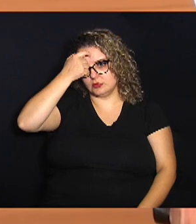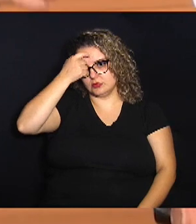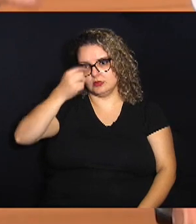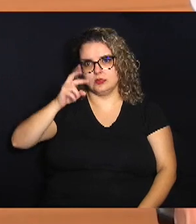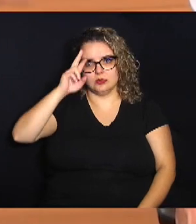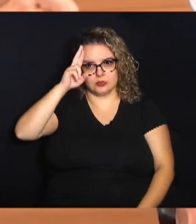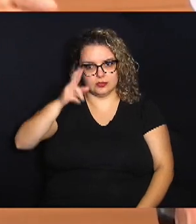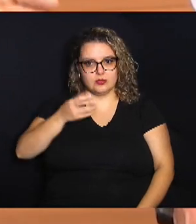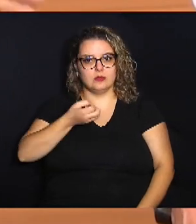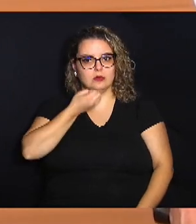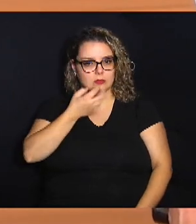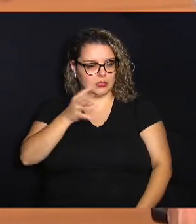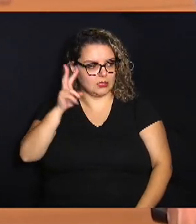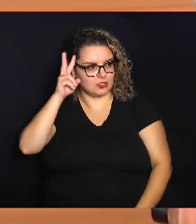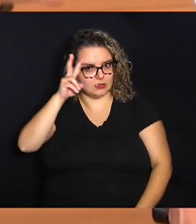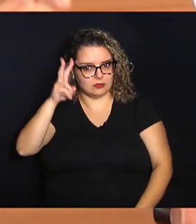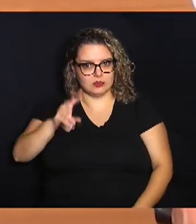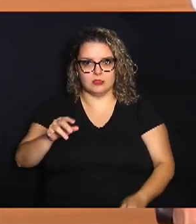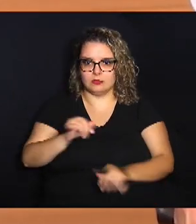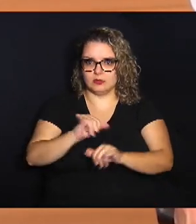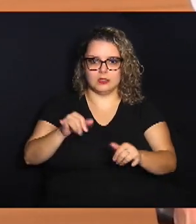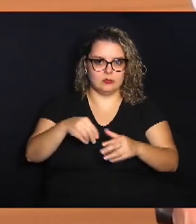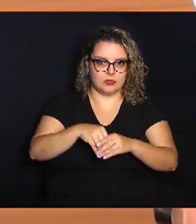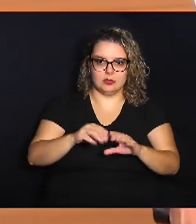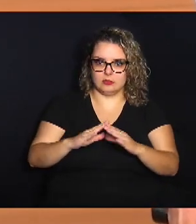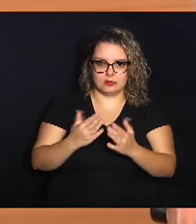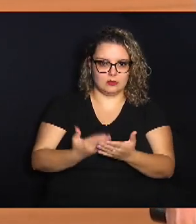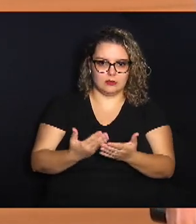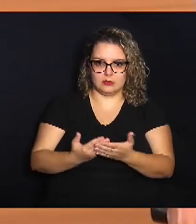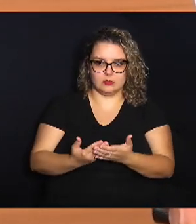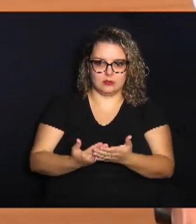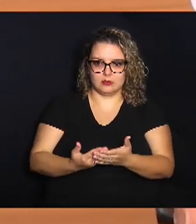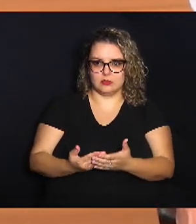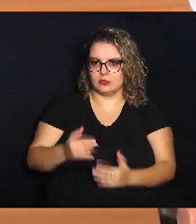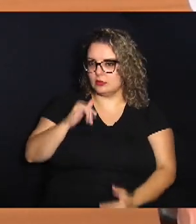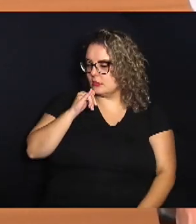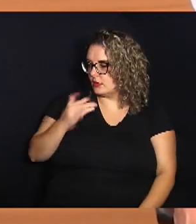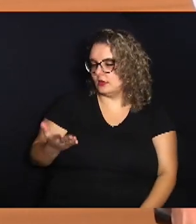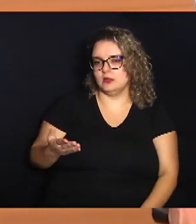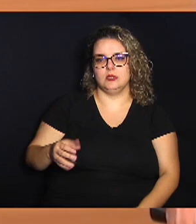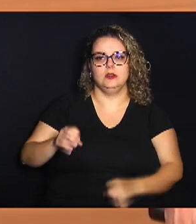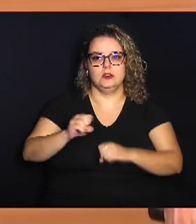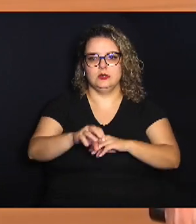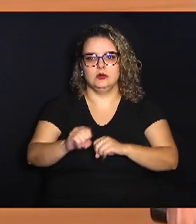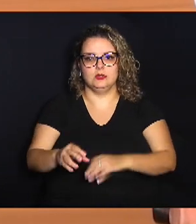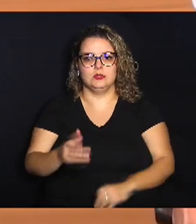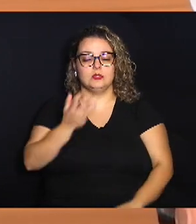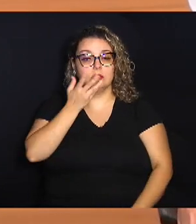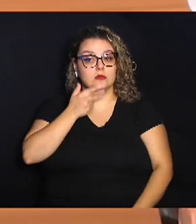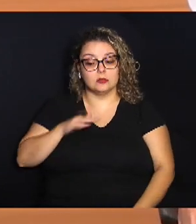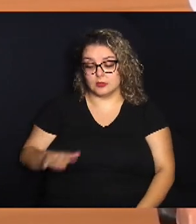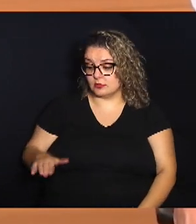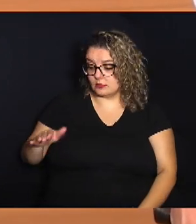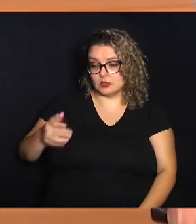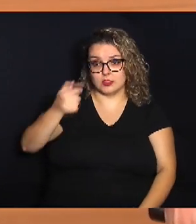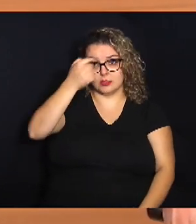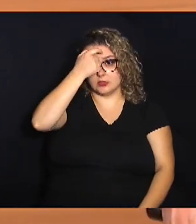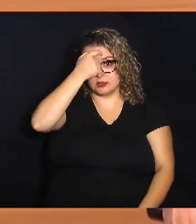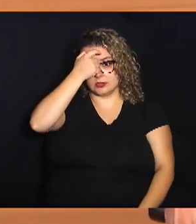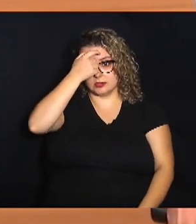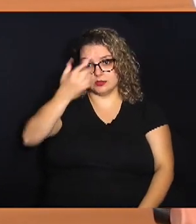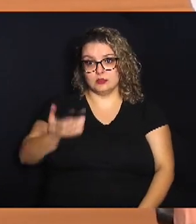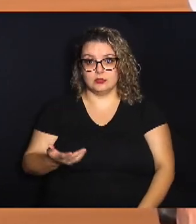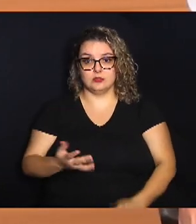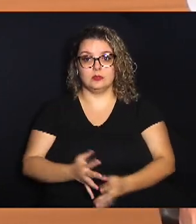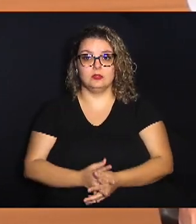lembrou da gente fazer uma campanha nas escolas. Foi o que eu tinha falado, a gente tem que ensinar os mais novos, a gente tem que conscientizar para